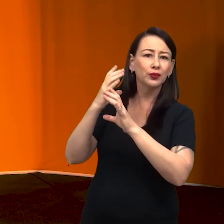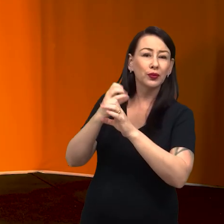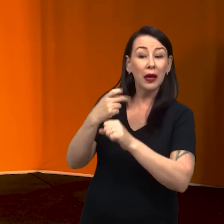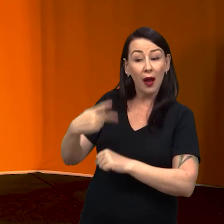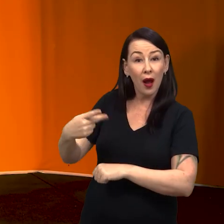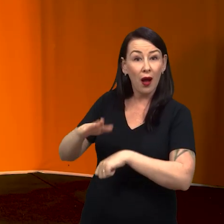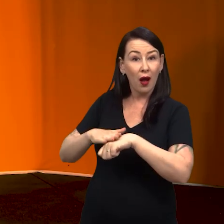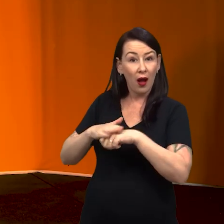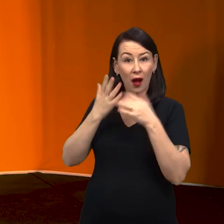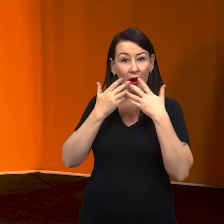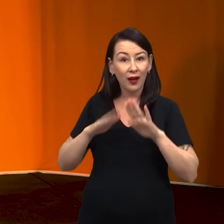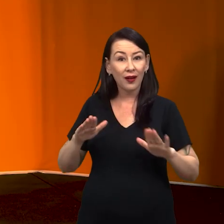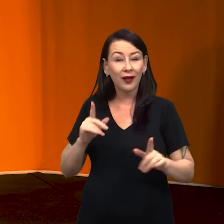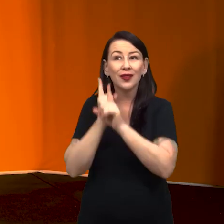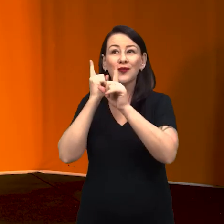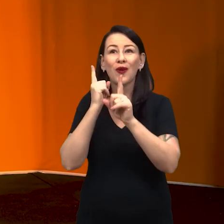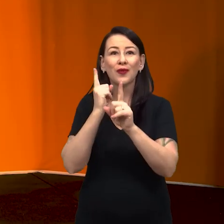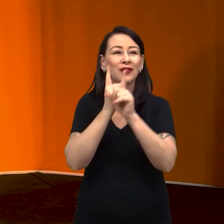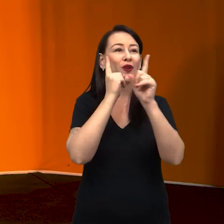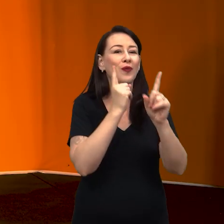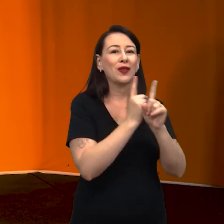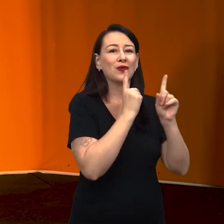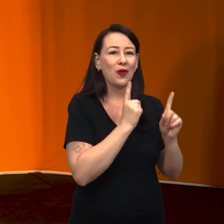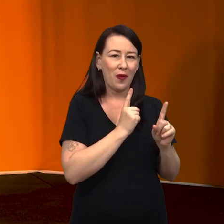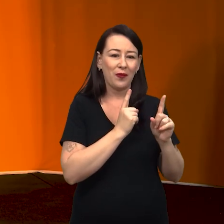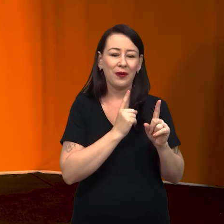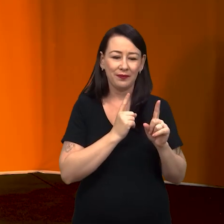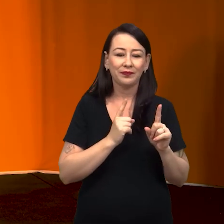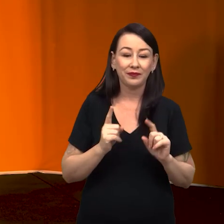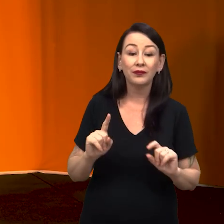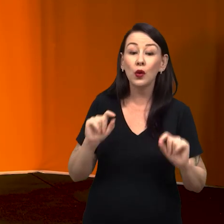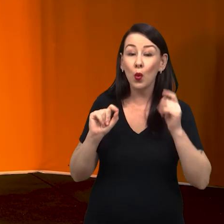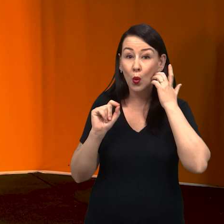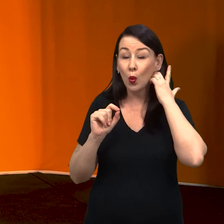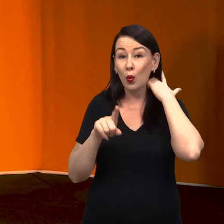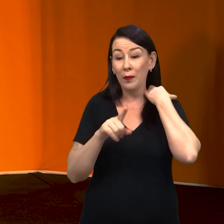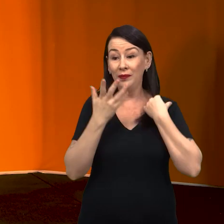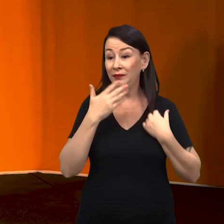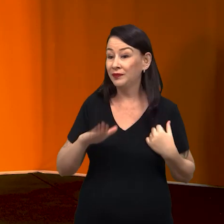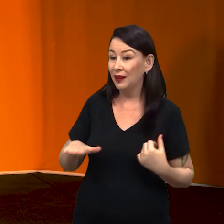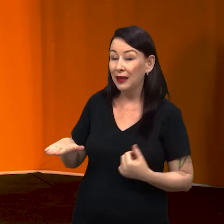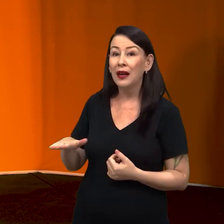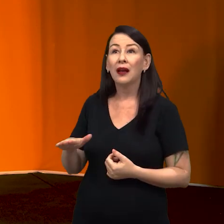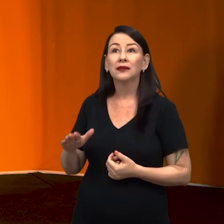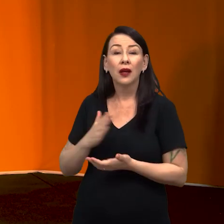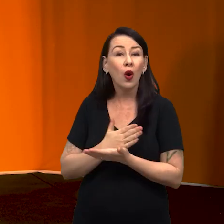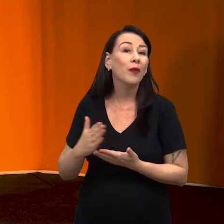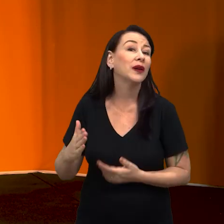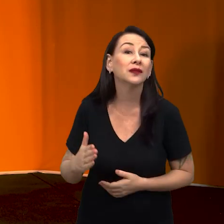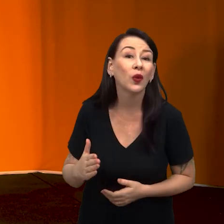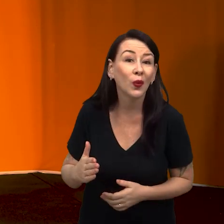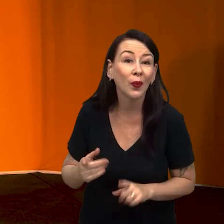que a criança descubra o seu entorno. Então, ele começa